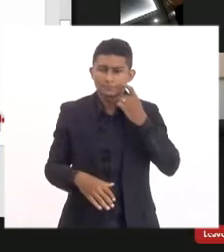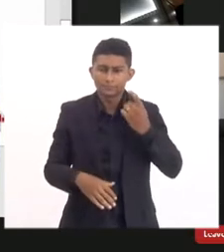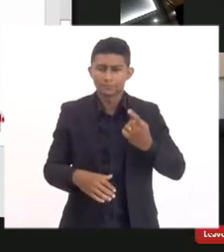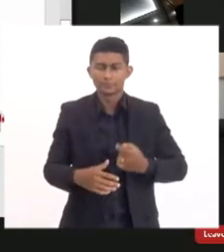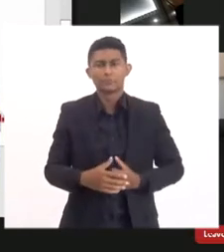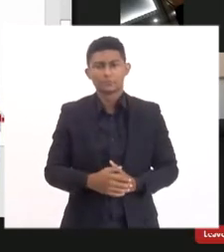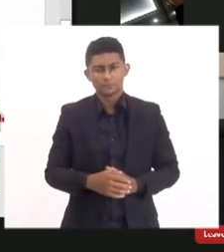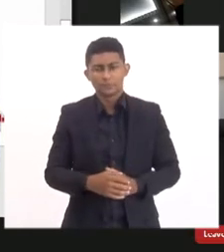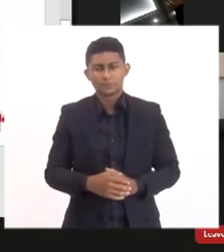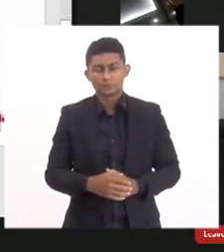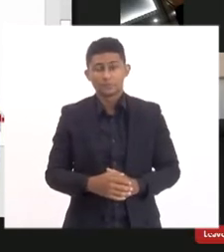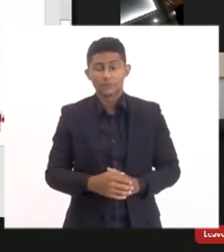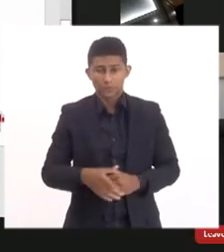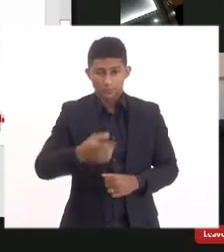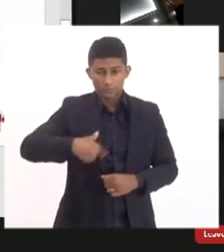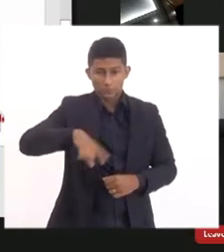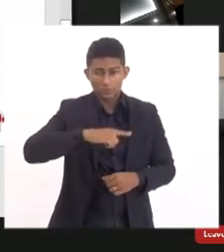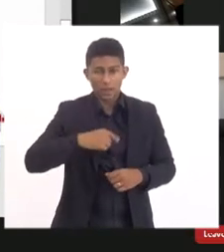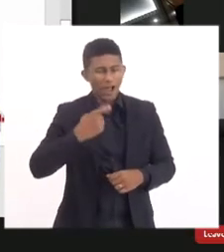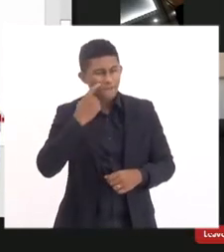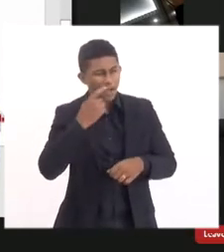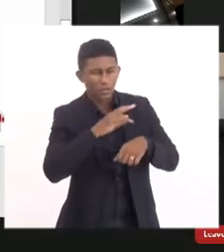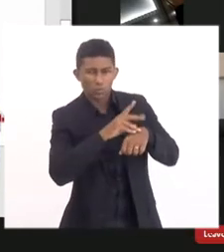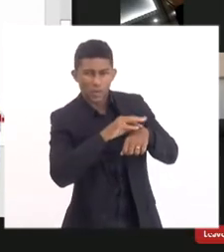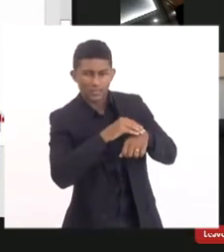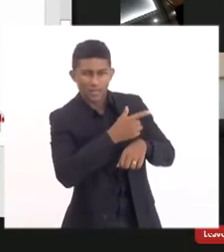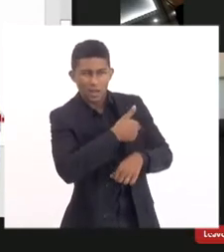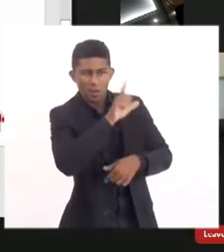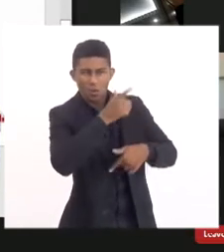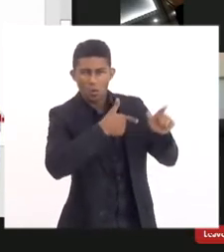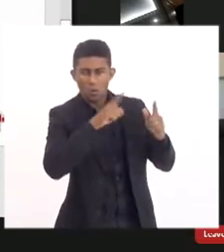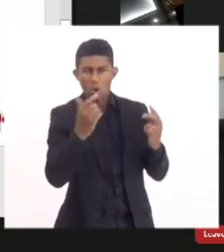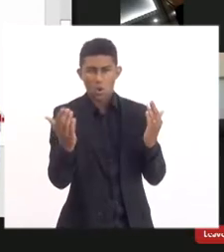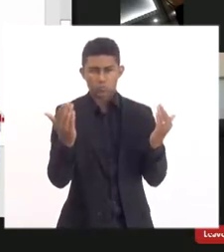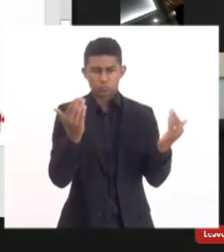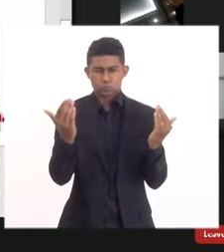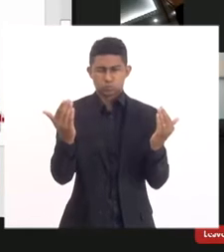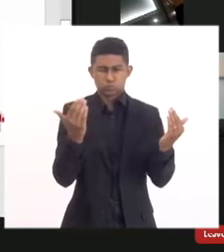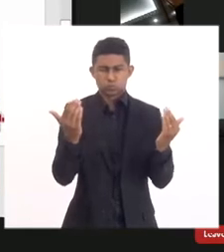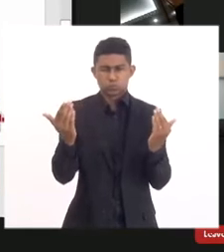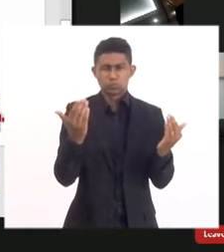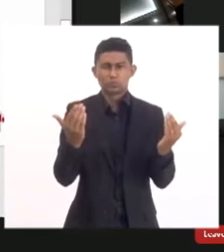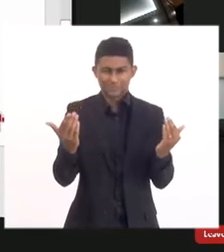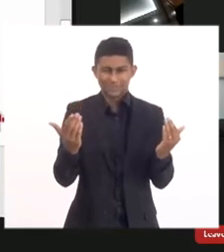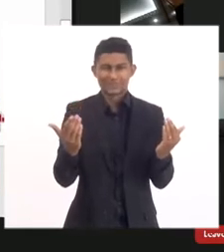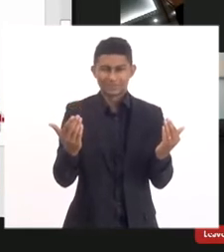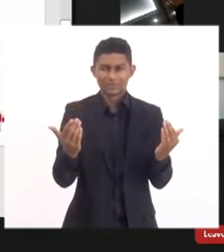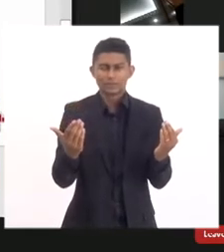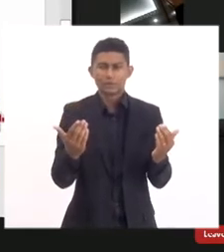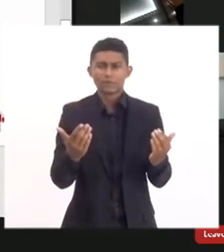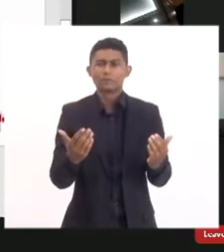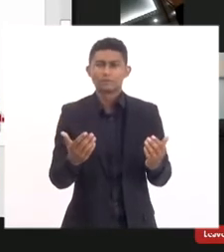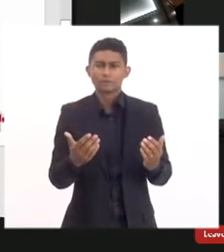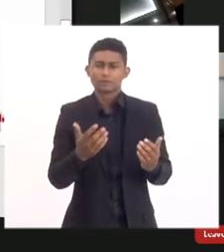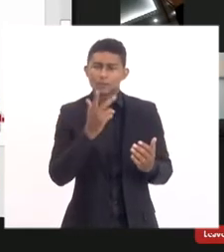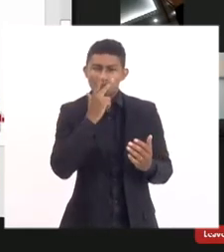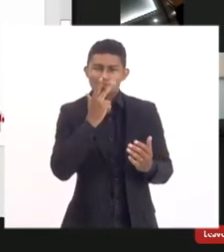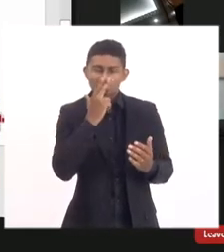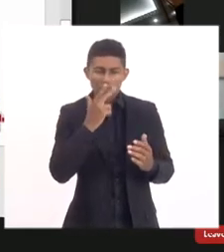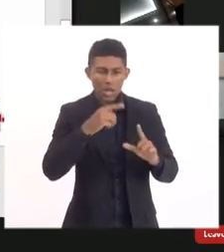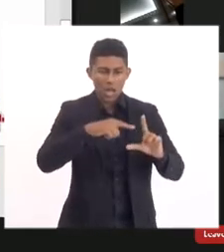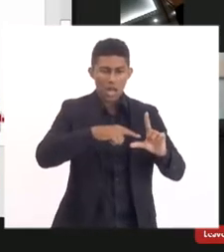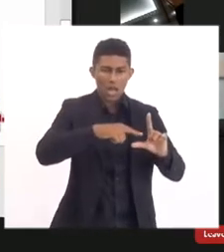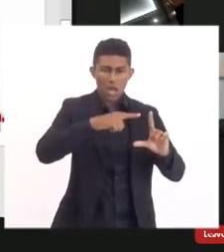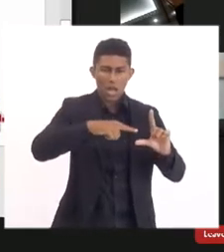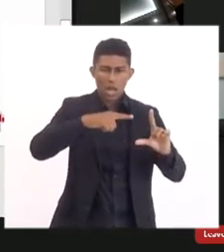outras doenças agudas, né? Como dengue, as arboviroses, por exemplo. As curvas geralmente elas são muito íngremes, elas